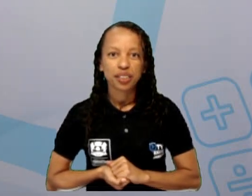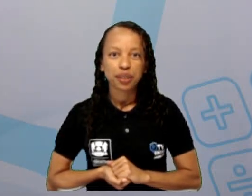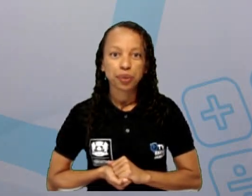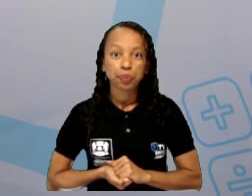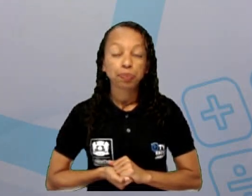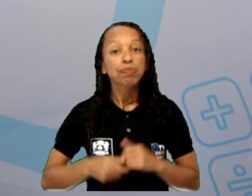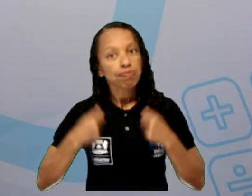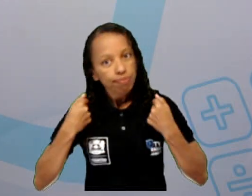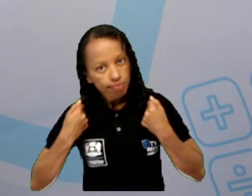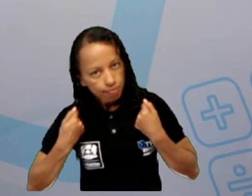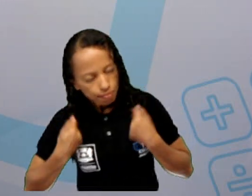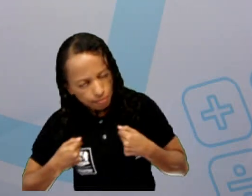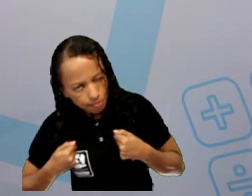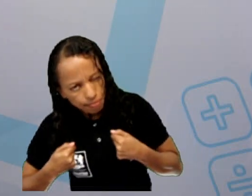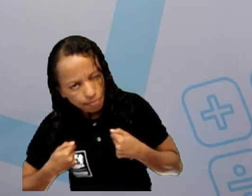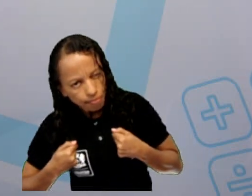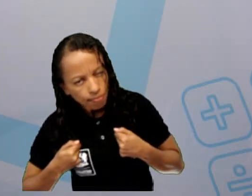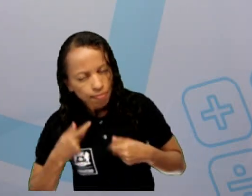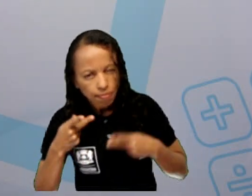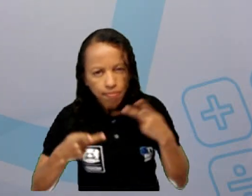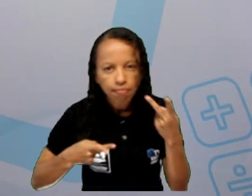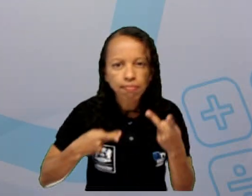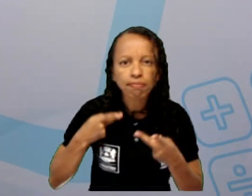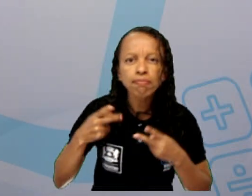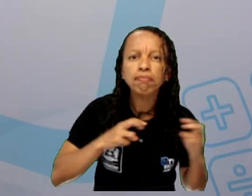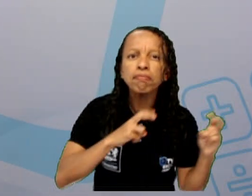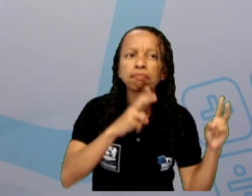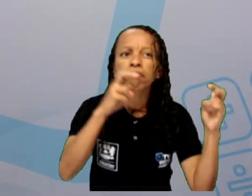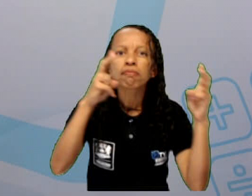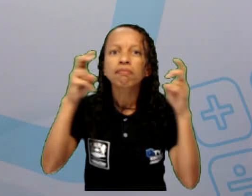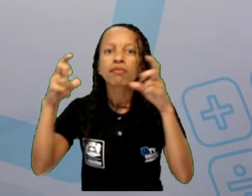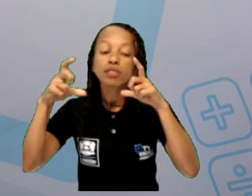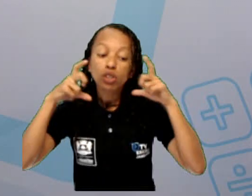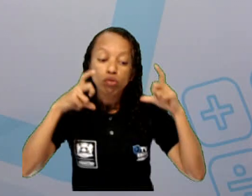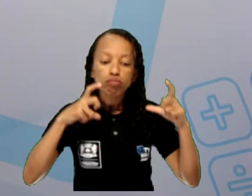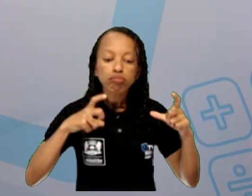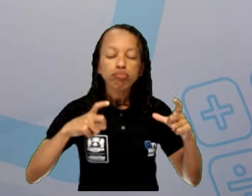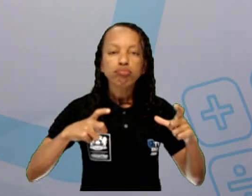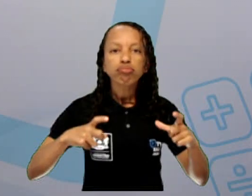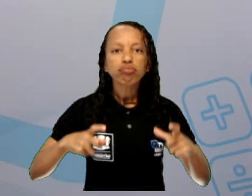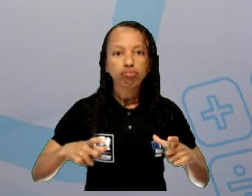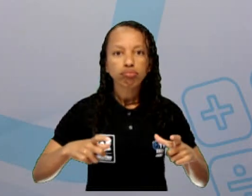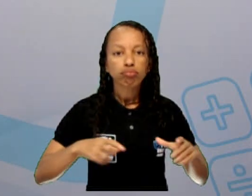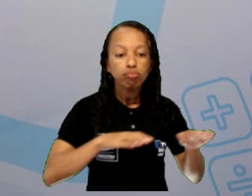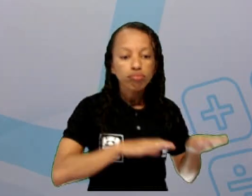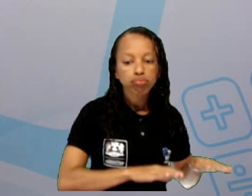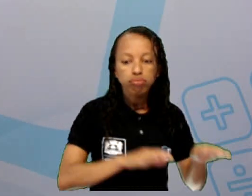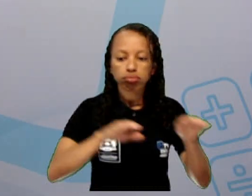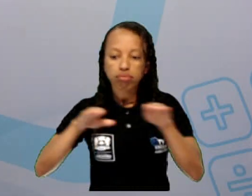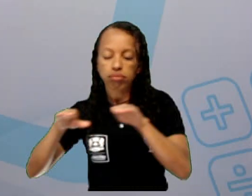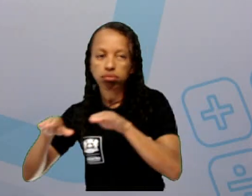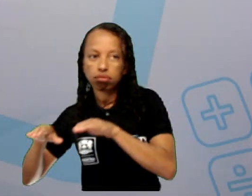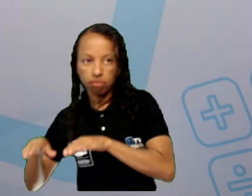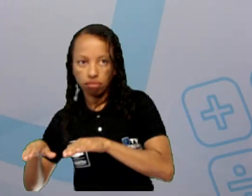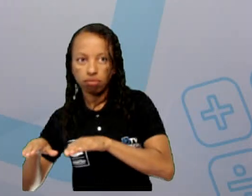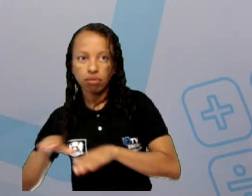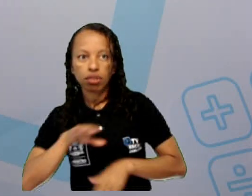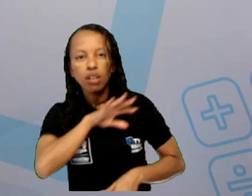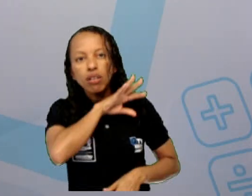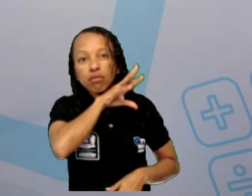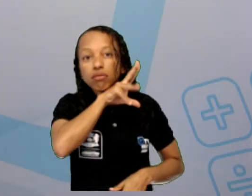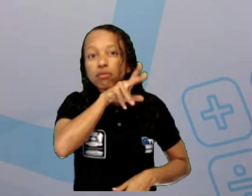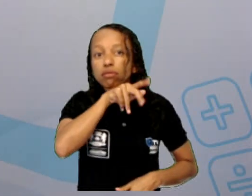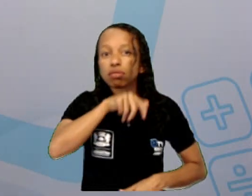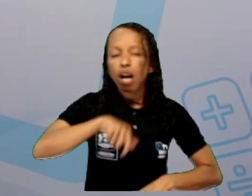Podemos também, assim, falar sobre a questão do ambiente da locomoção. Olha só, os animais necessitam